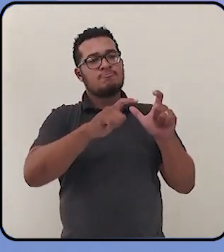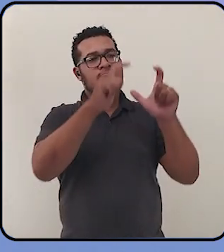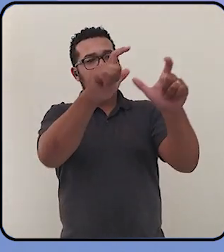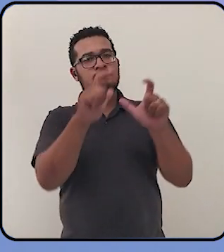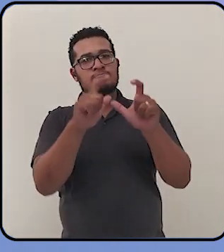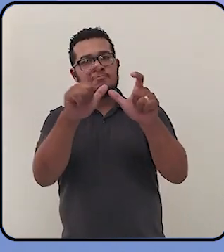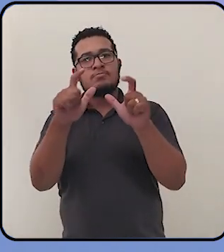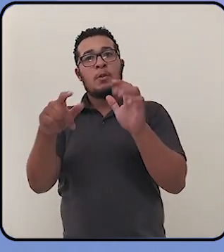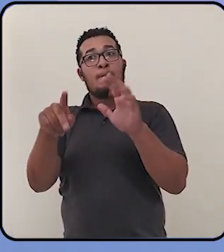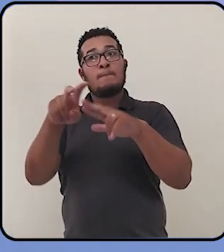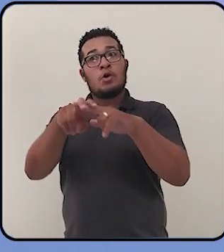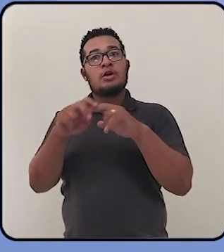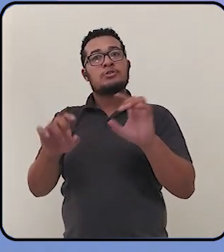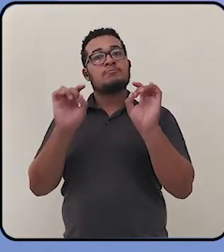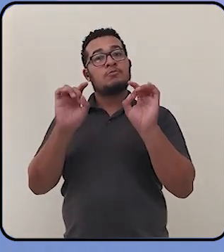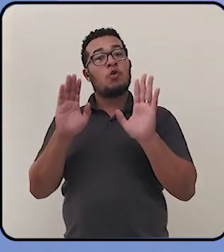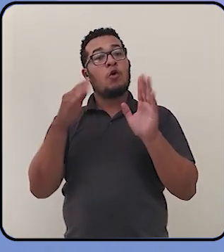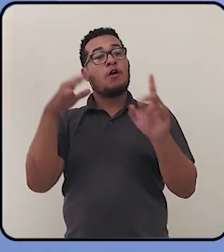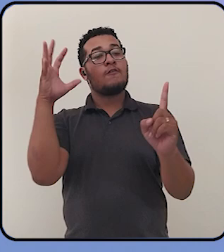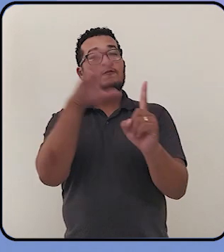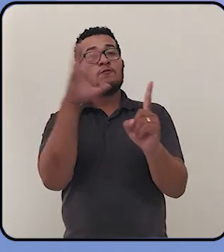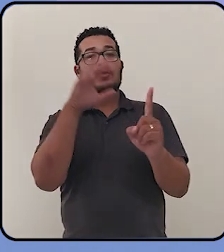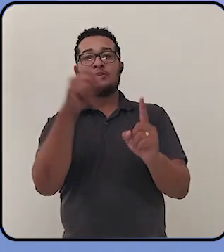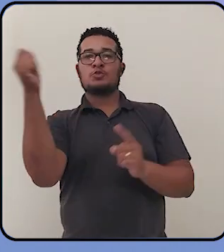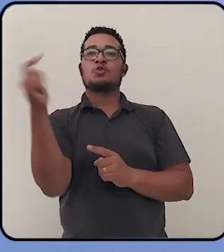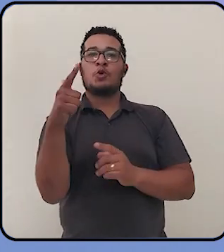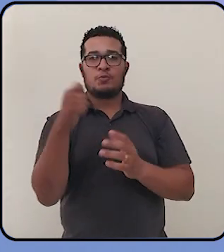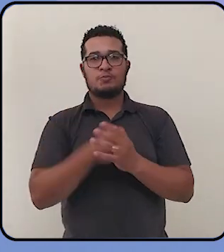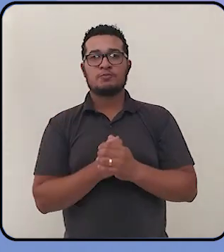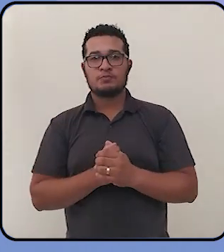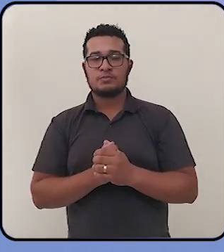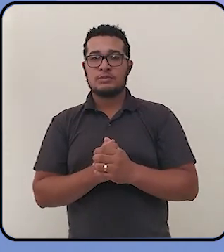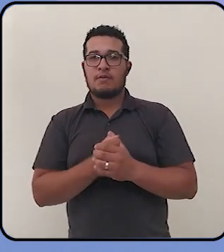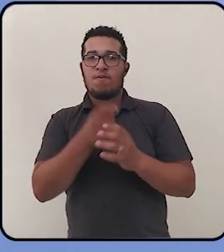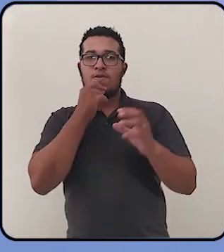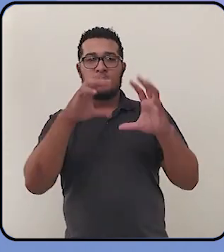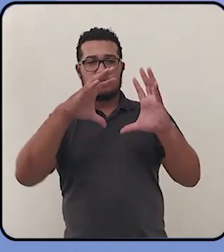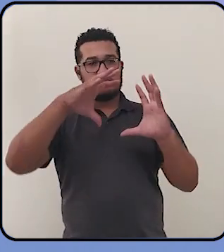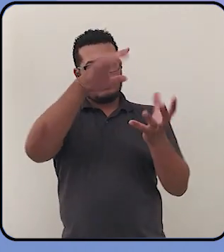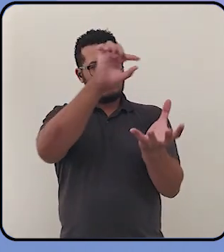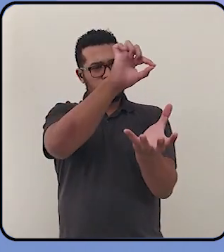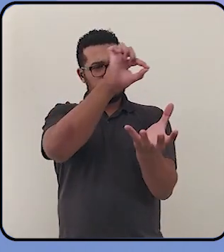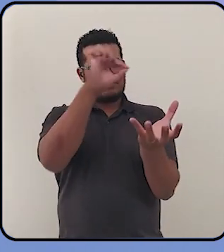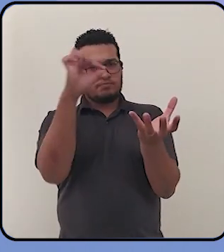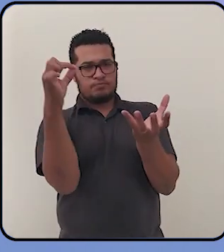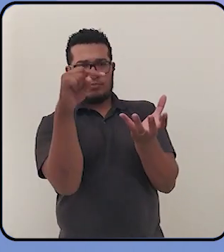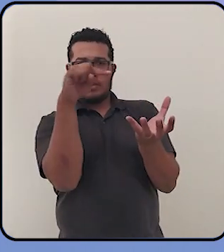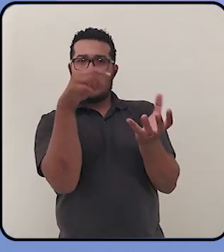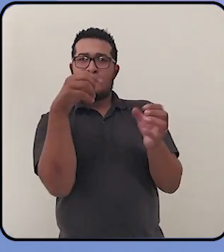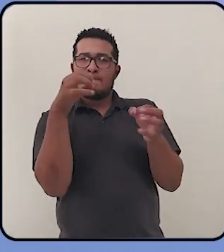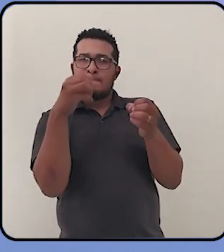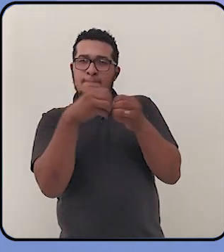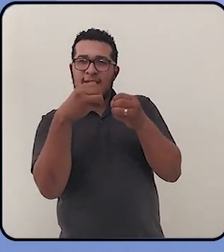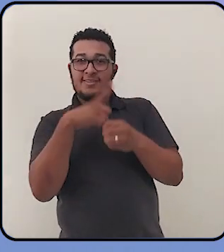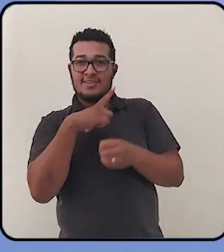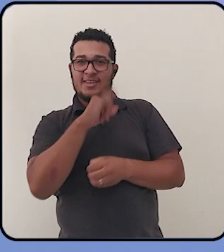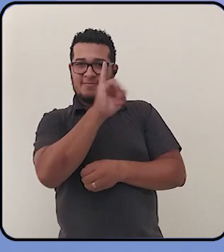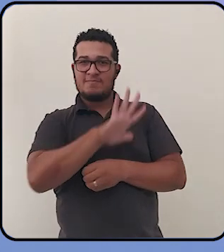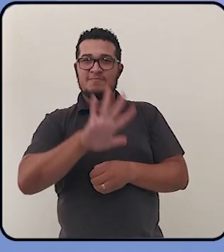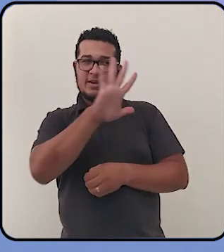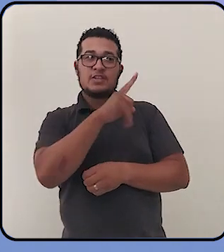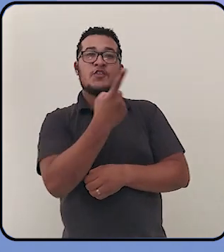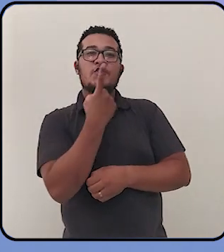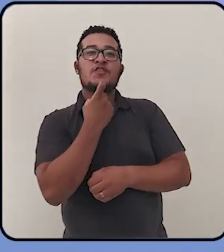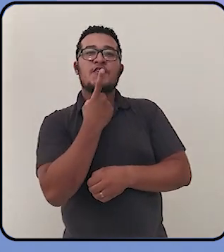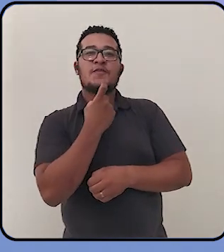a partir da incidência desses raios solares. Próximo à linha do Equador, como vocês podem ver na figura, na